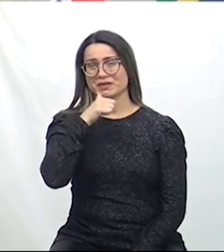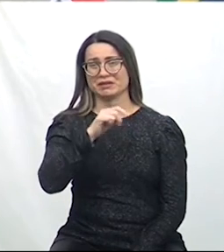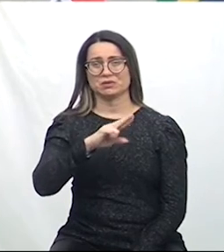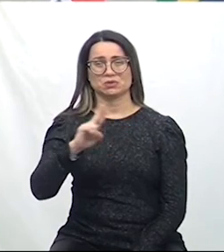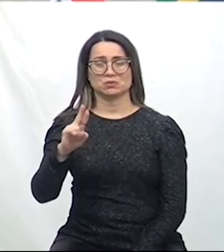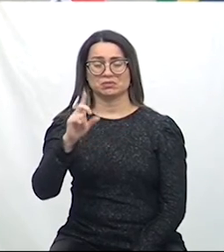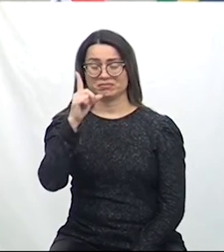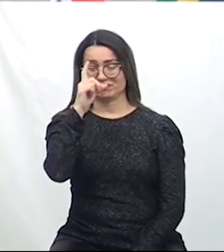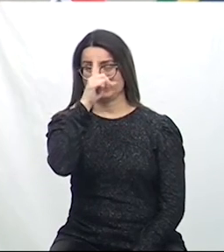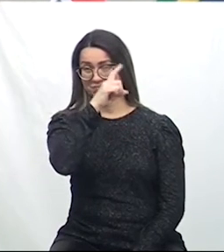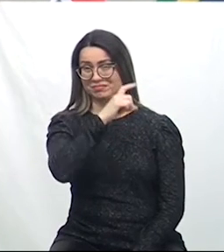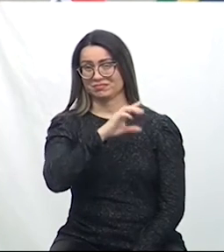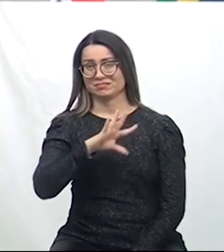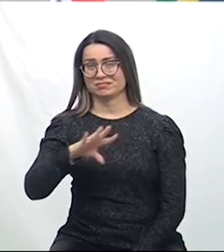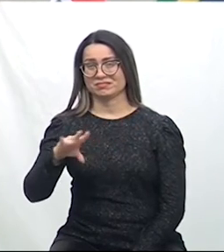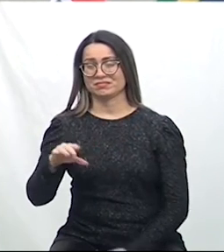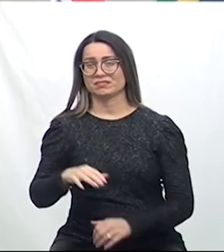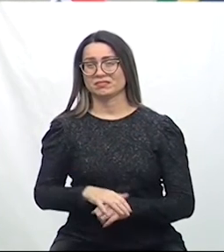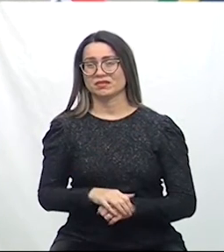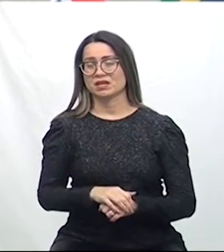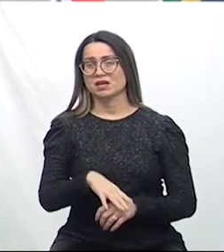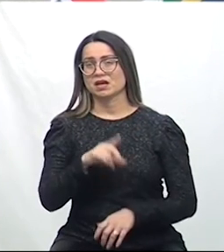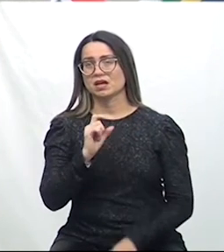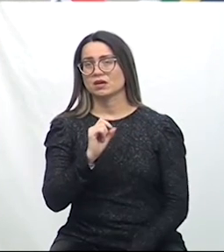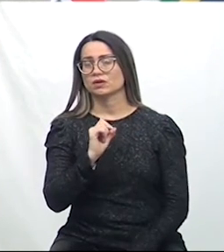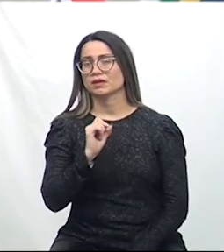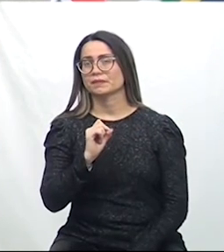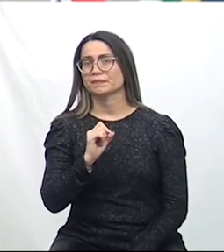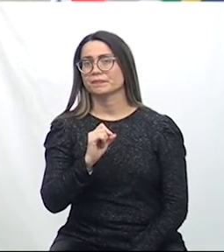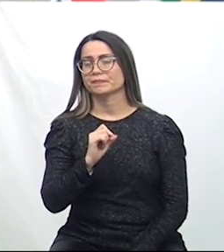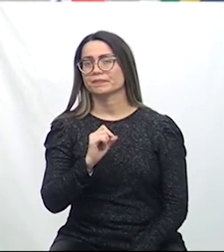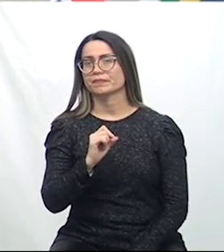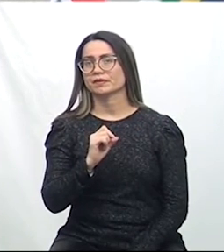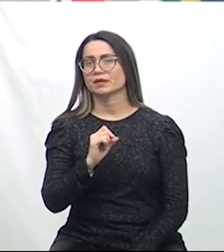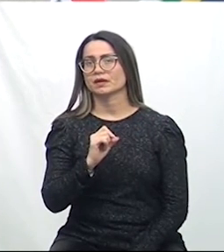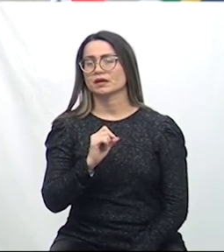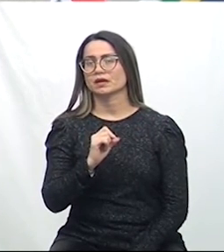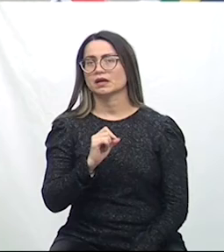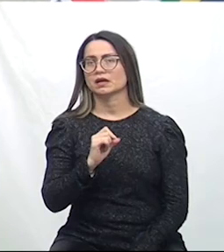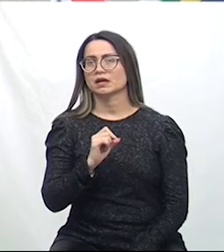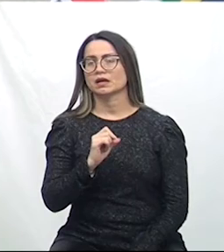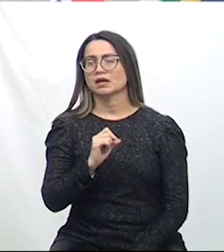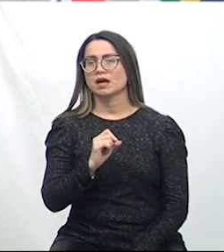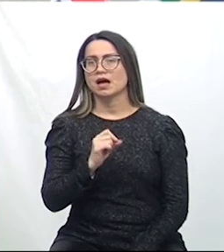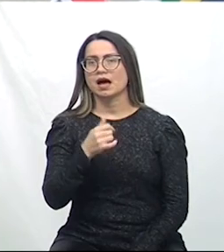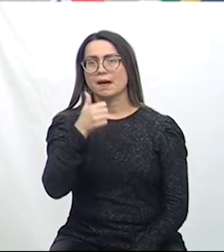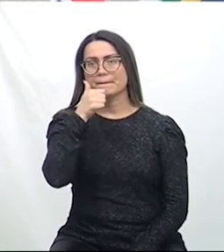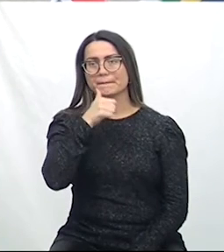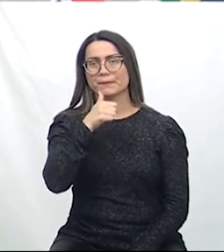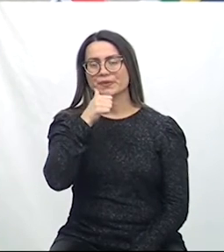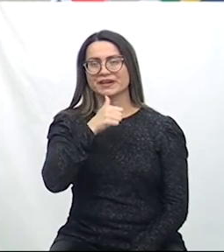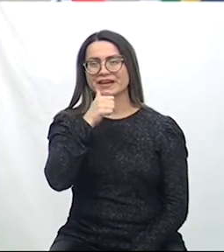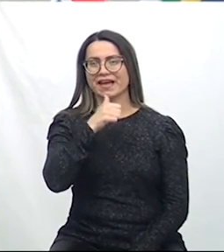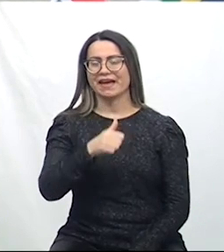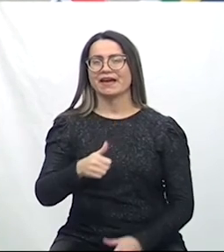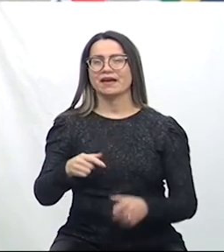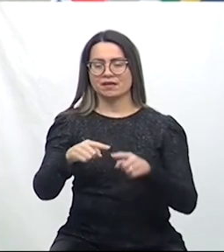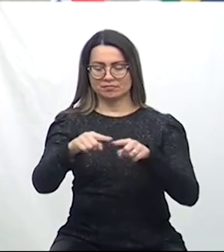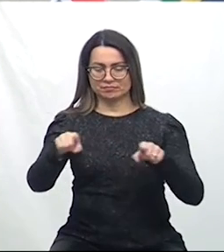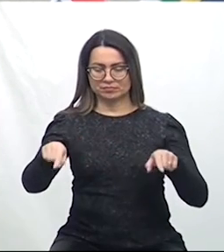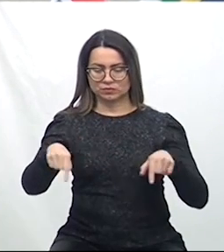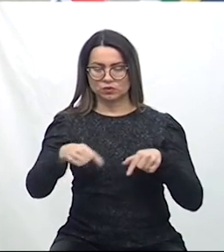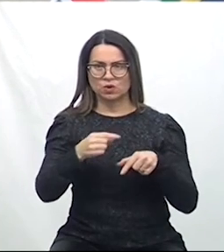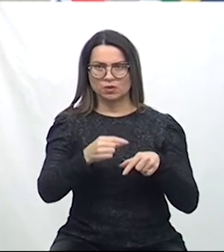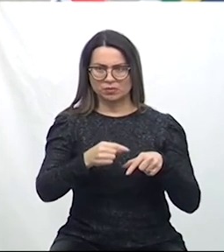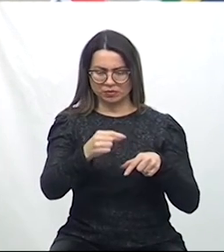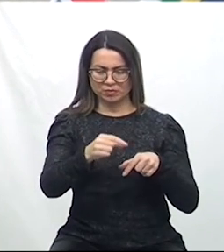pelo passo importante em busca do título de grande mestre feminina do xadrez. Solicito ao senhor